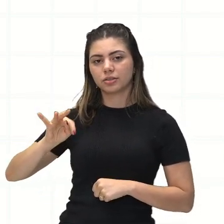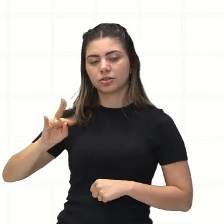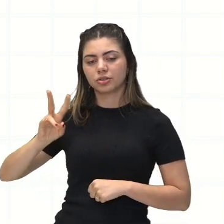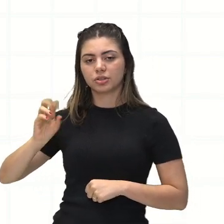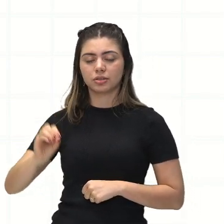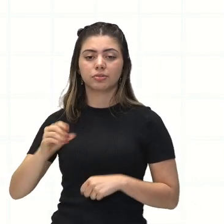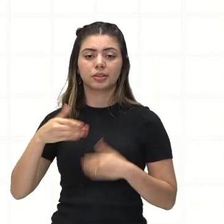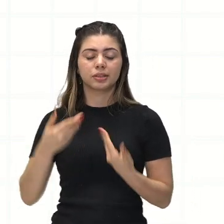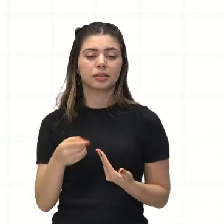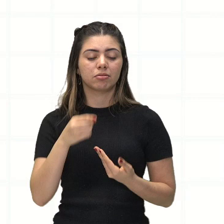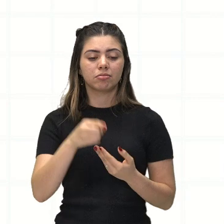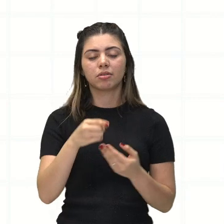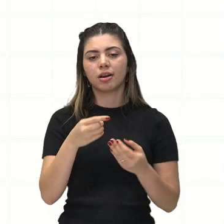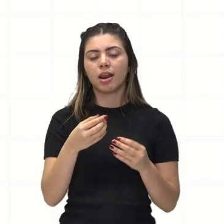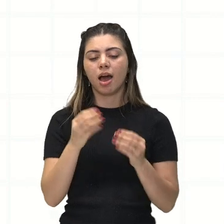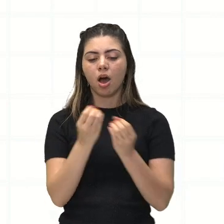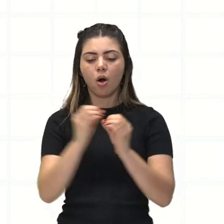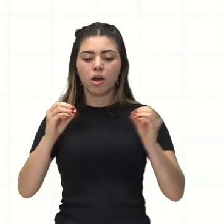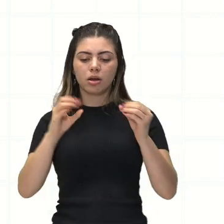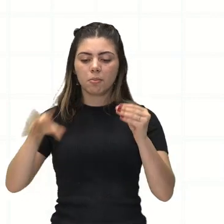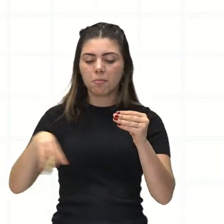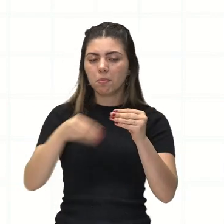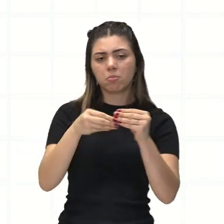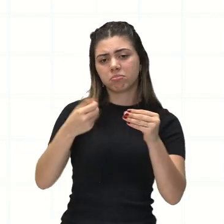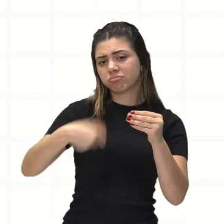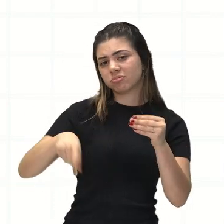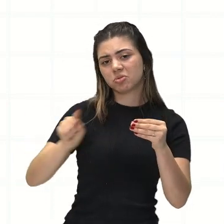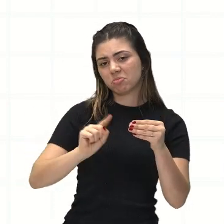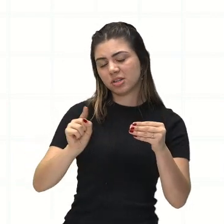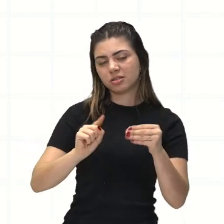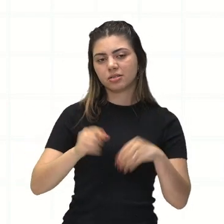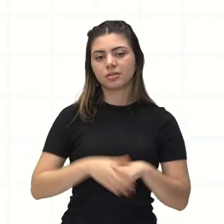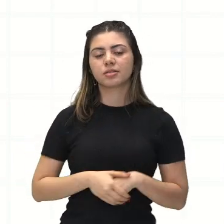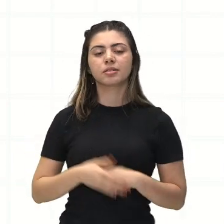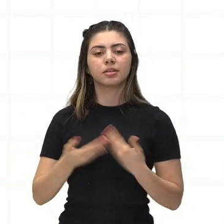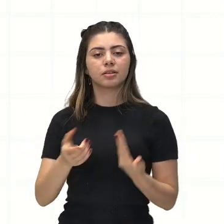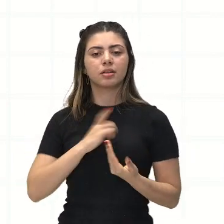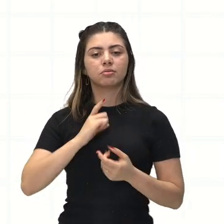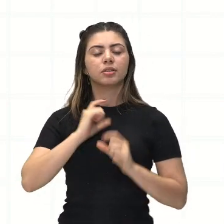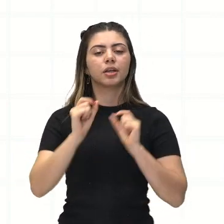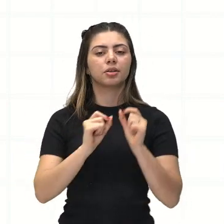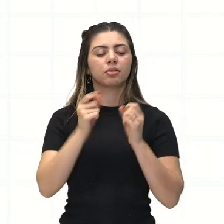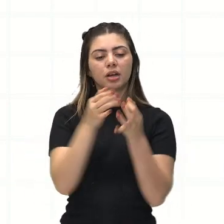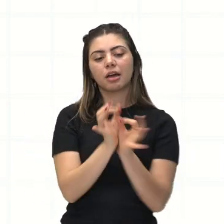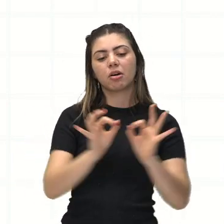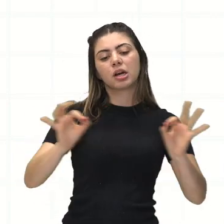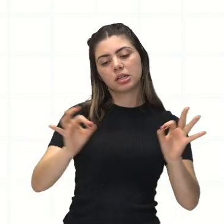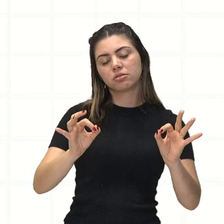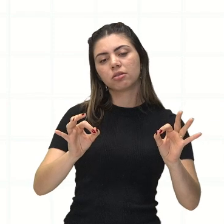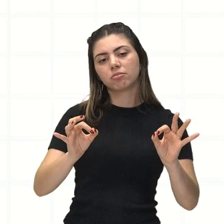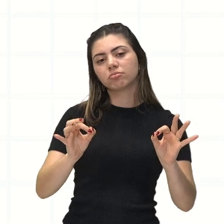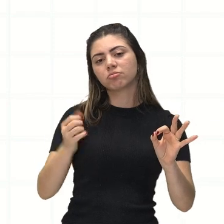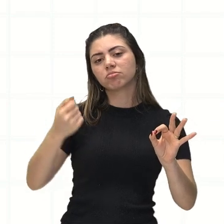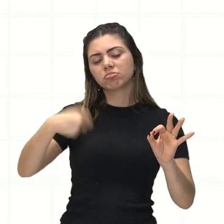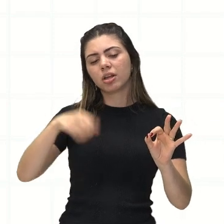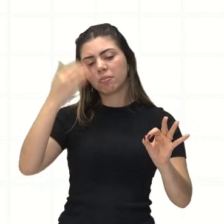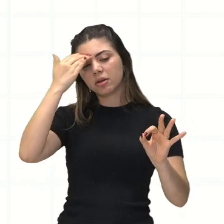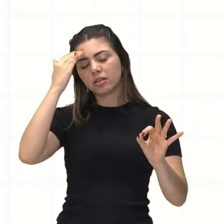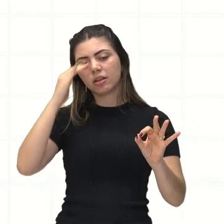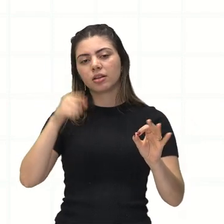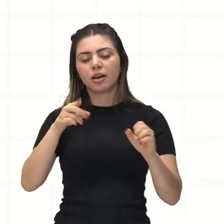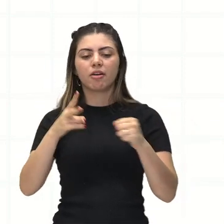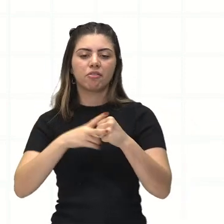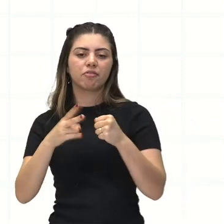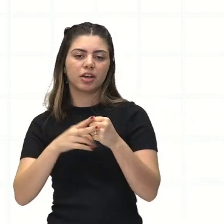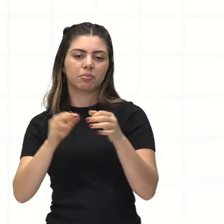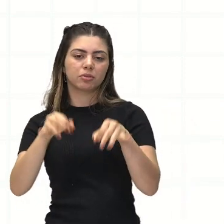um complemento para completar seu sentido na frase. Então ele vai expressar tudo o que ele precisa apenas com a finalização do verbo. Eu posso